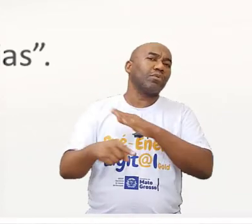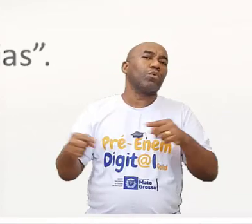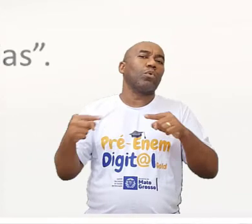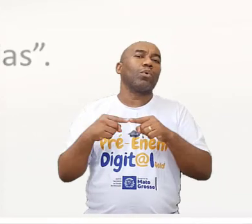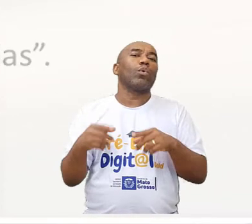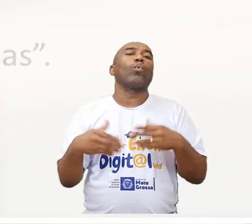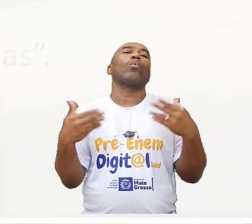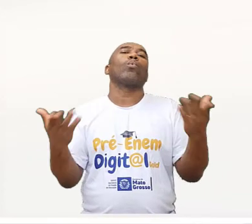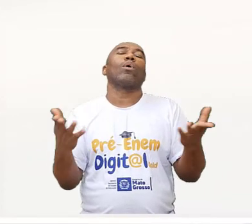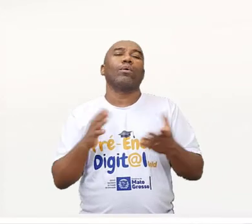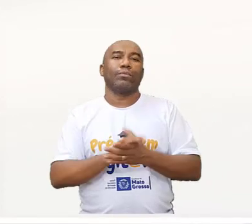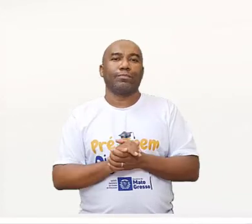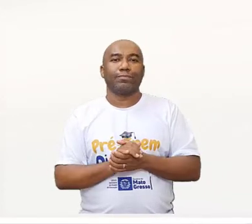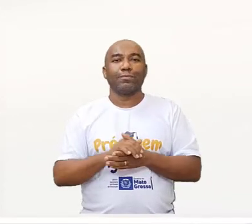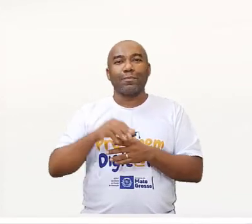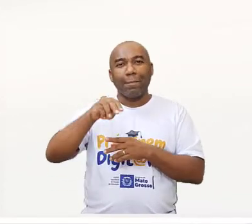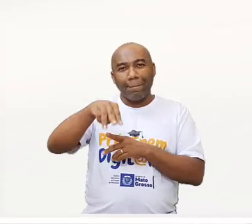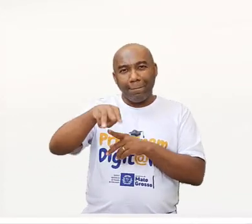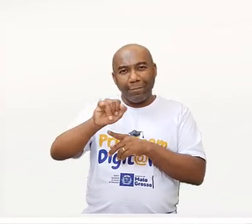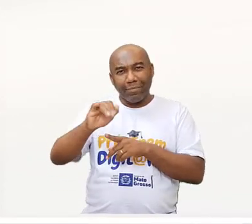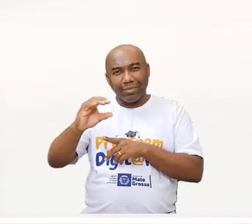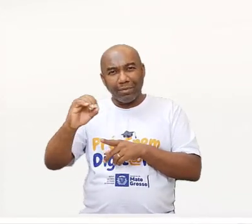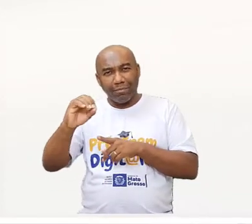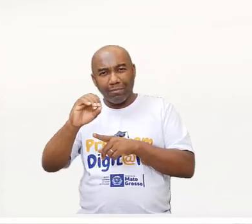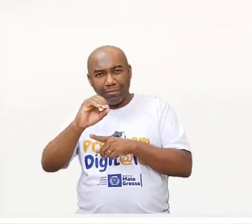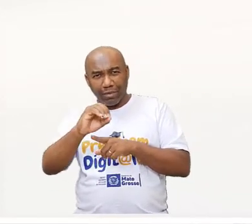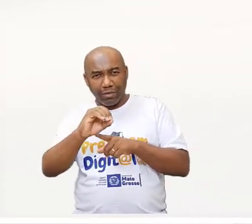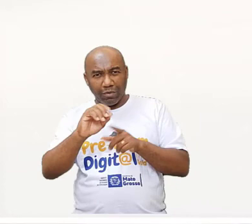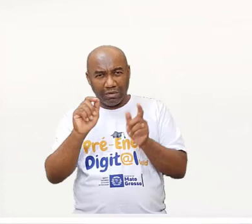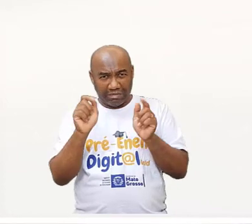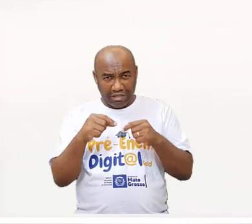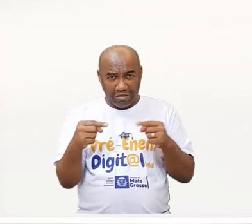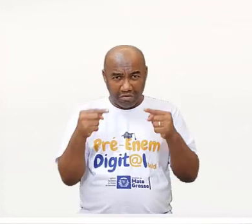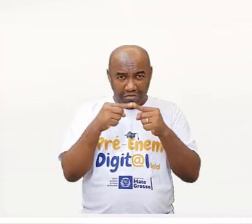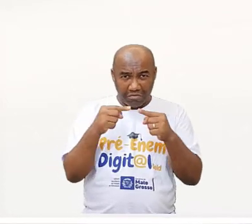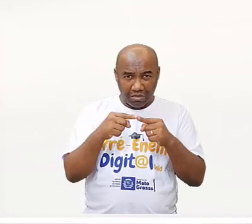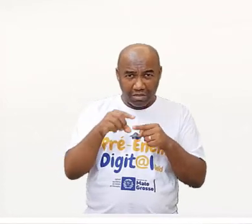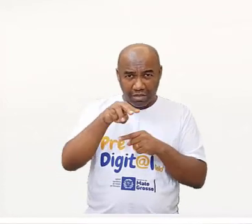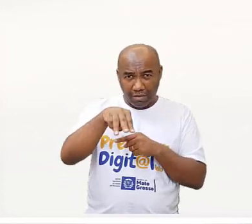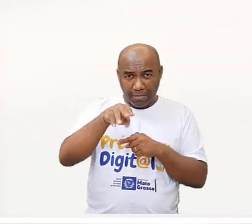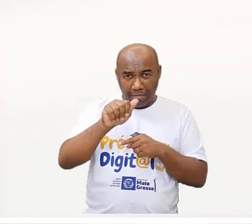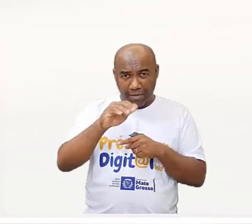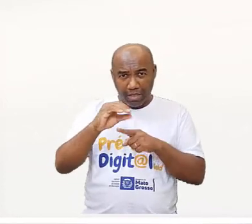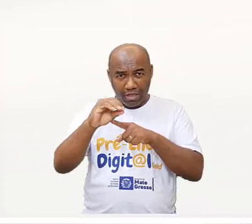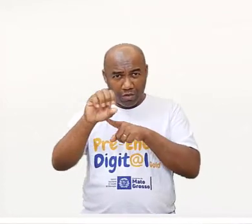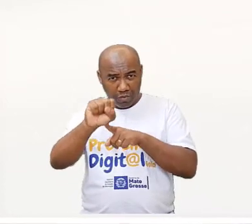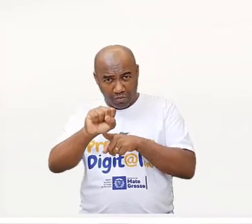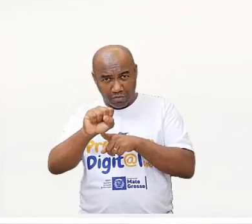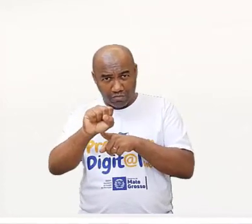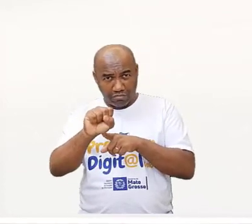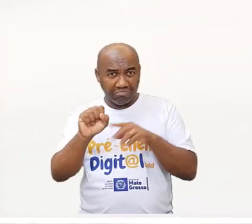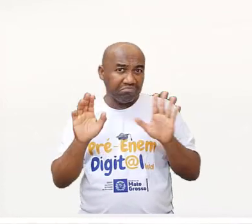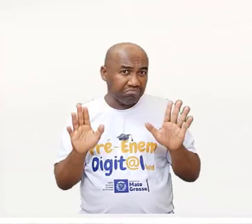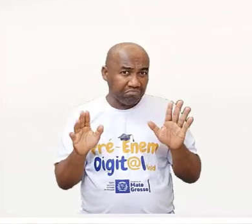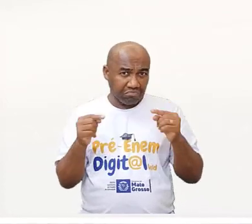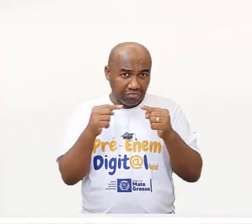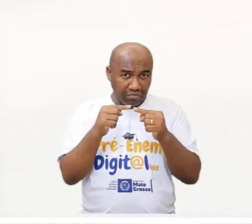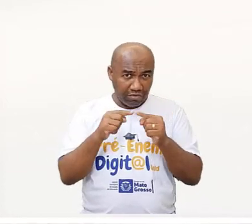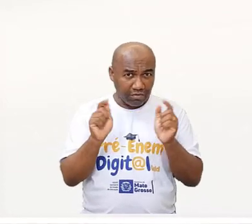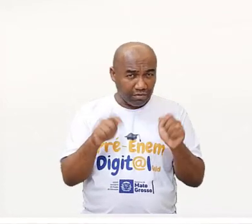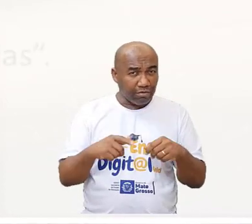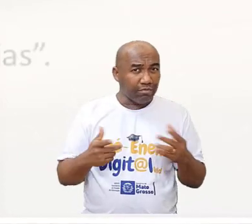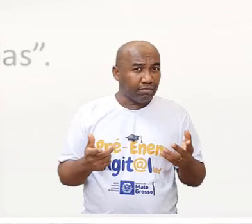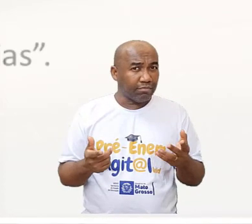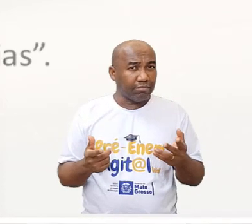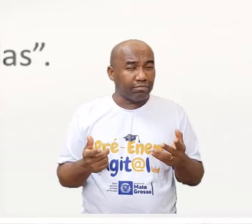correta? Meio poderia ser substituída por meia, Uma vez que na contramão é nome